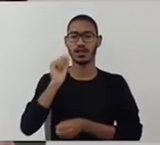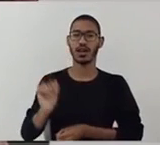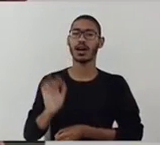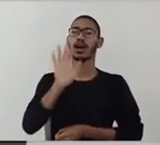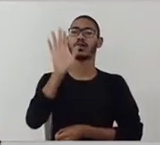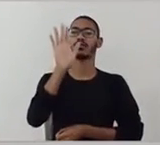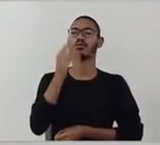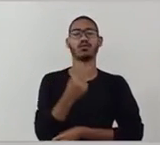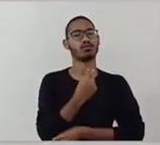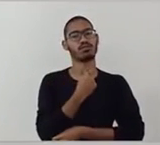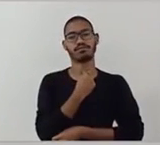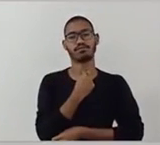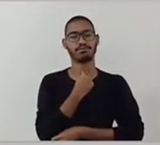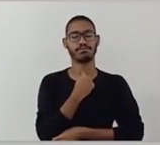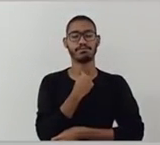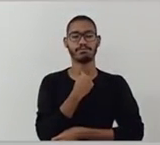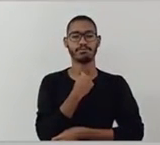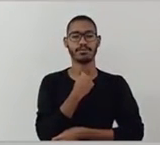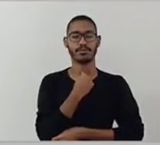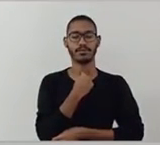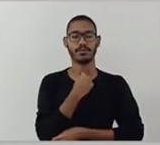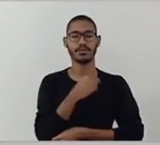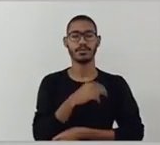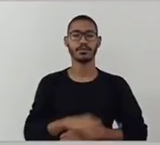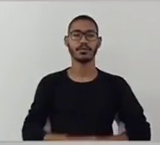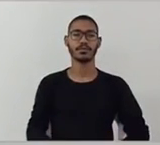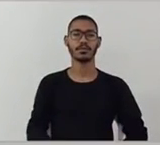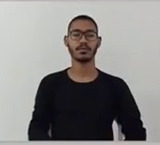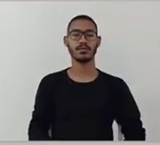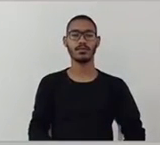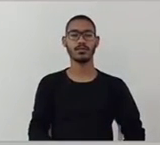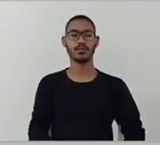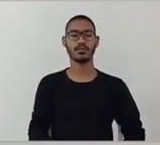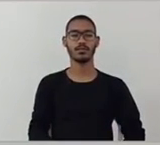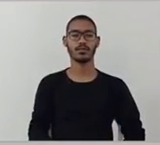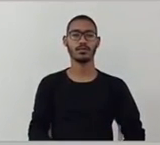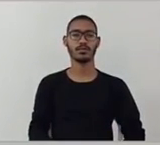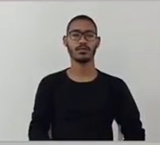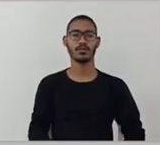quero chamar atenção nessa casa para este. e amanhã eu tiro